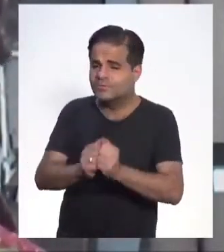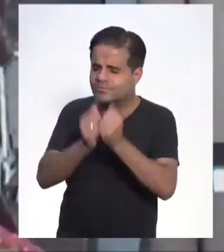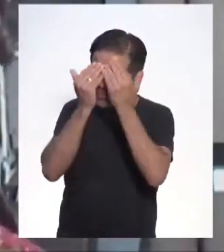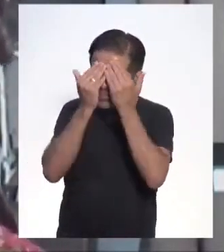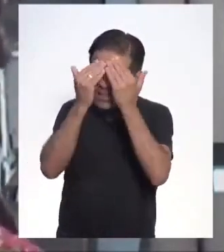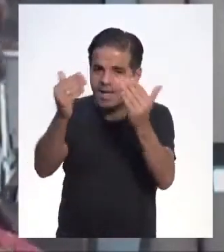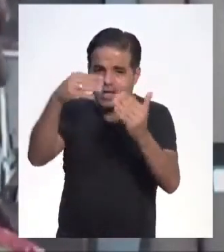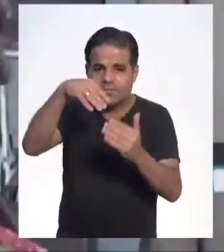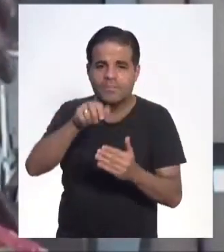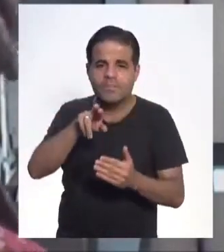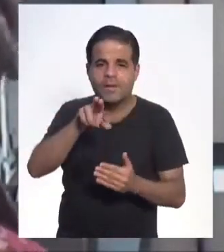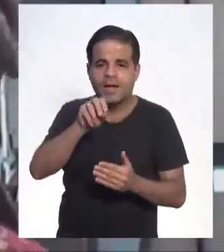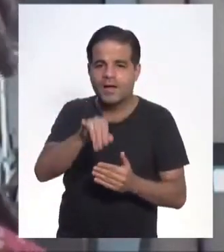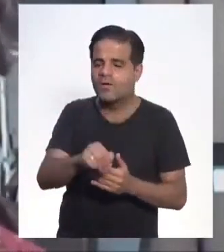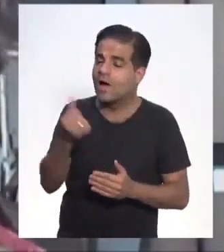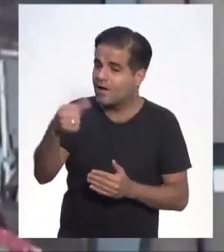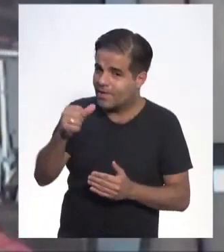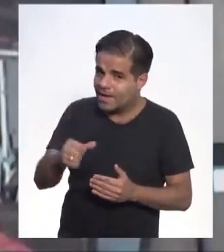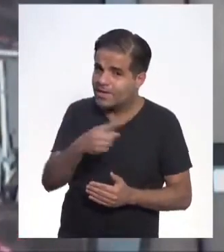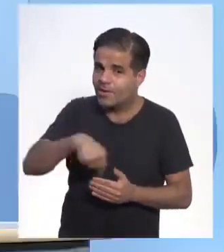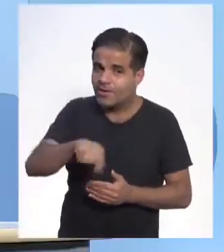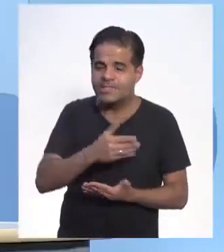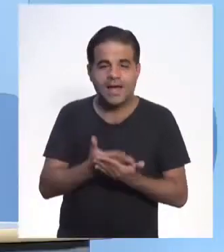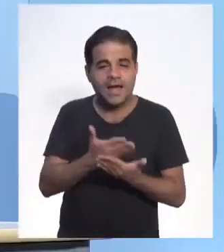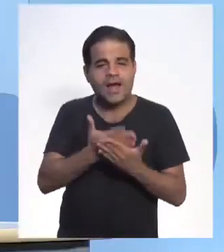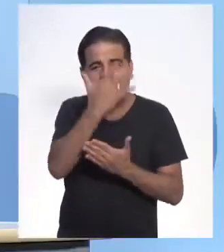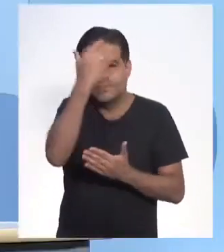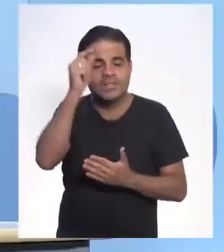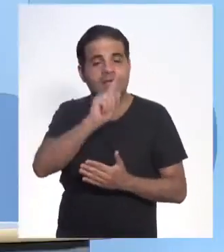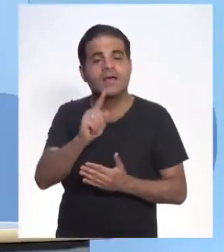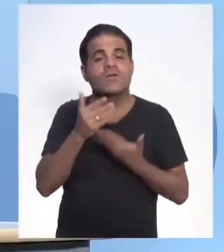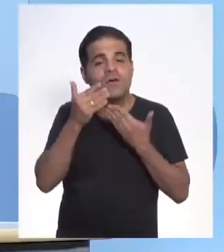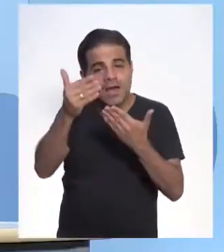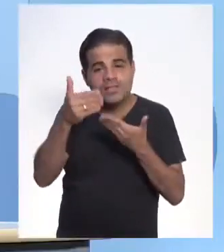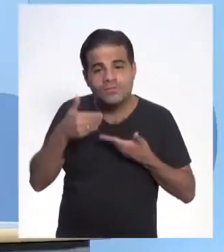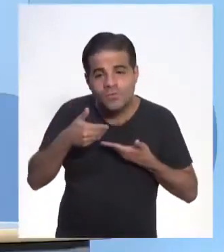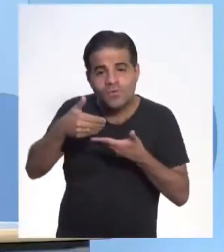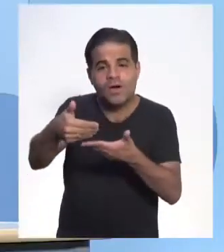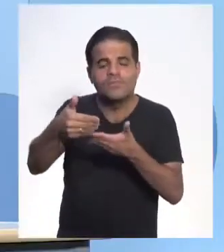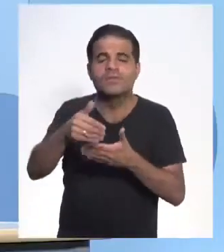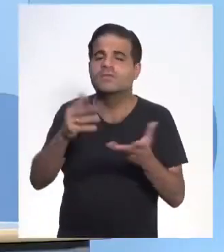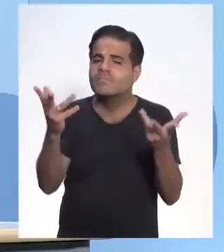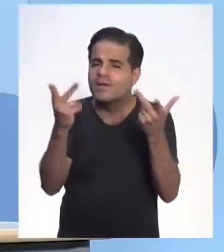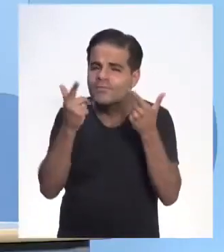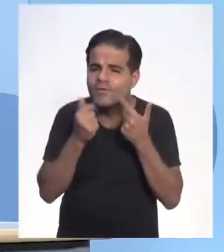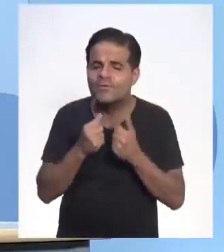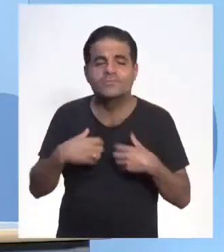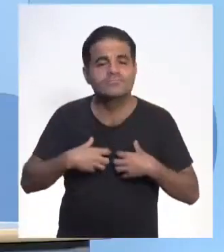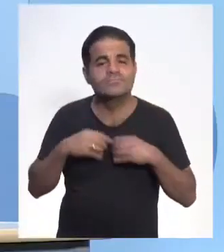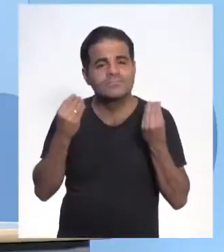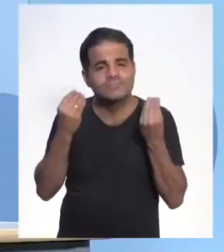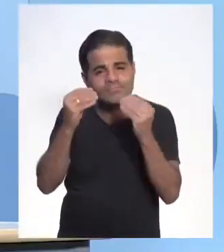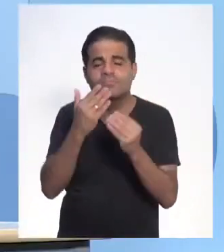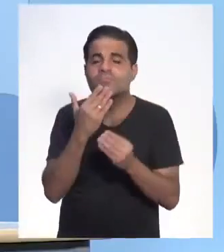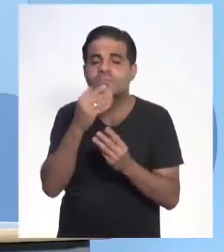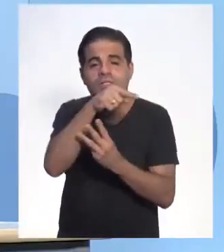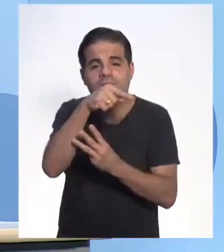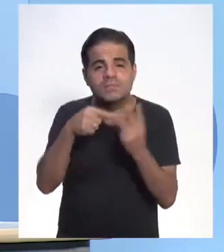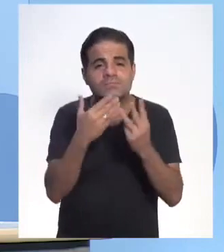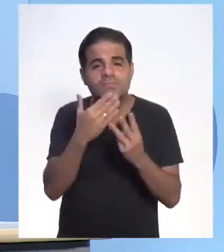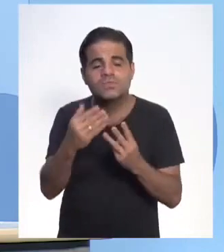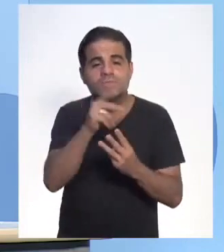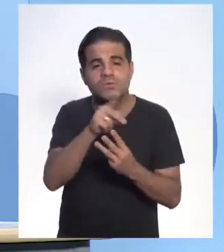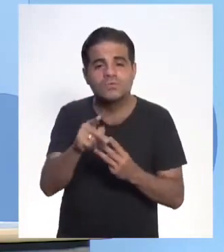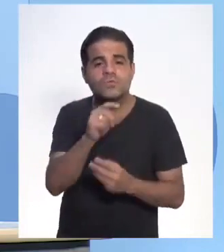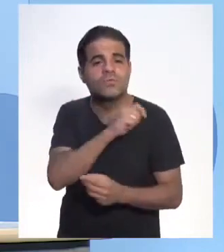Obrigada, Marconi. Avalie a nossa aula. Eu que agradeço, Jennifer, o convite, foi maravilhoso. E nesse sentido, quero deixar 3 pedidos para vocês,